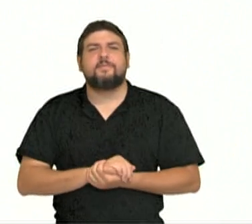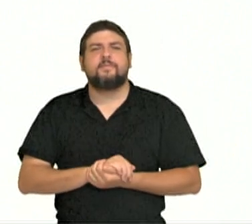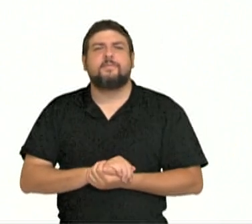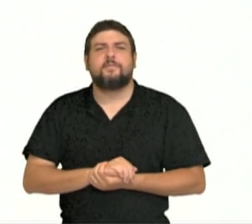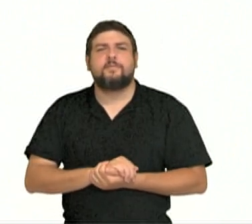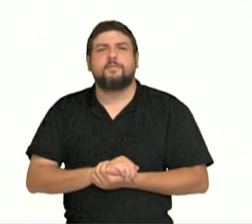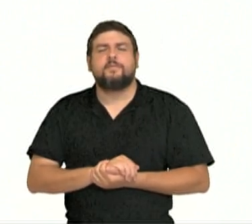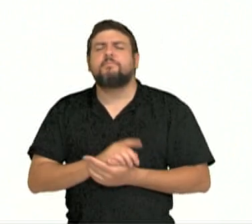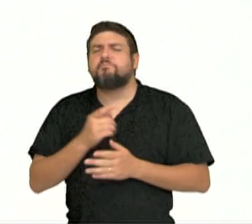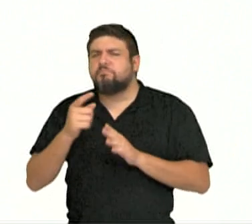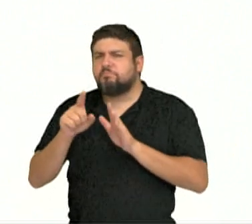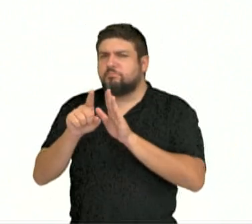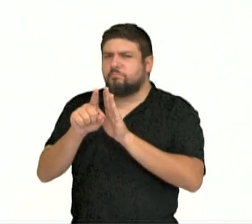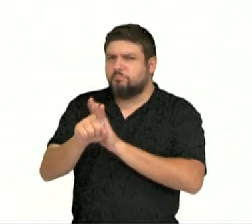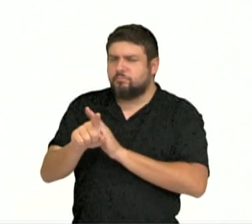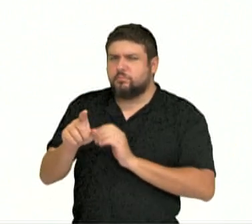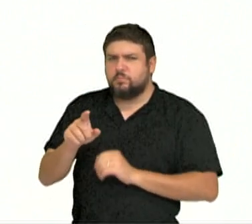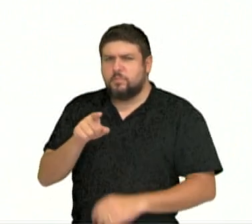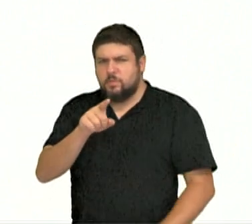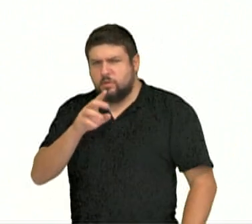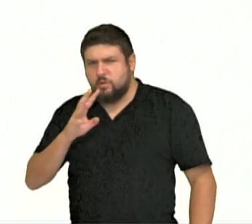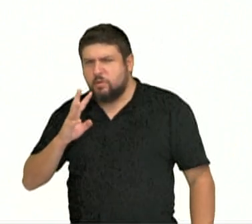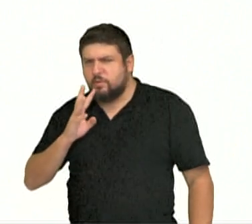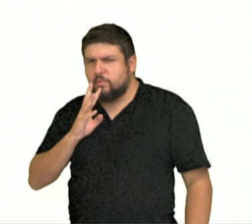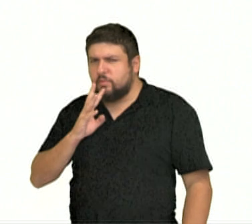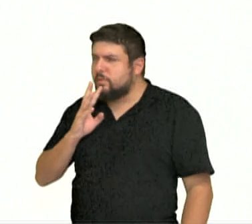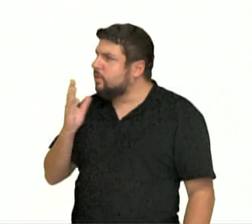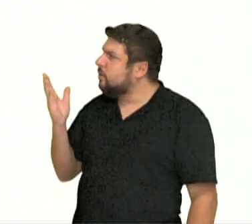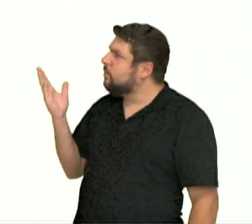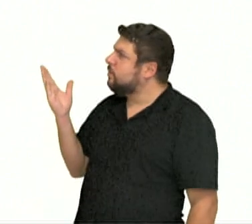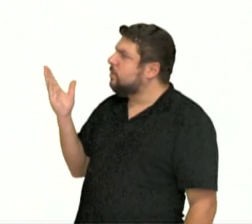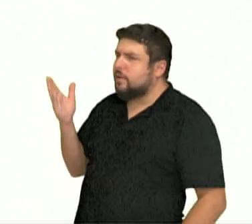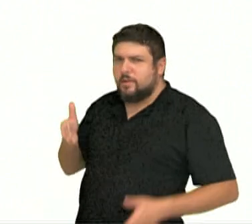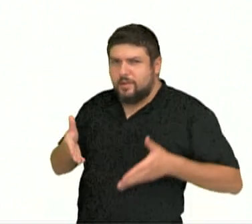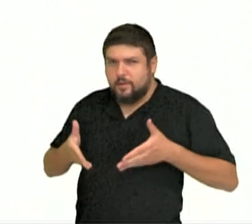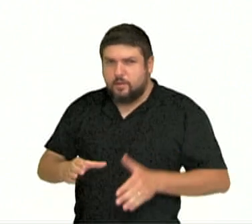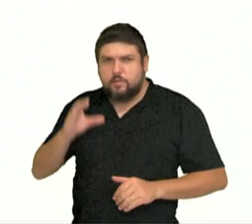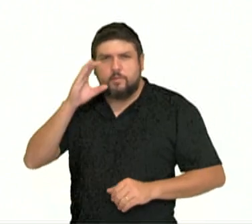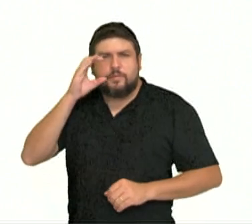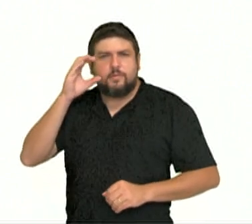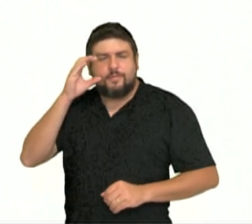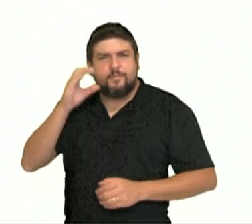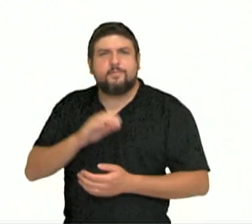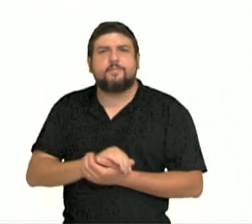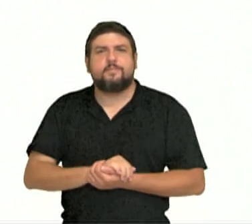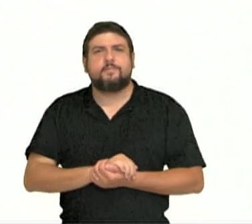E eu pergunto para você, você conhece essa cantora colombiana, Shakira?